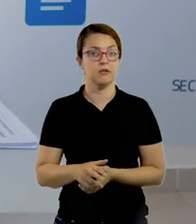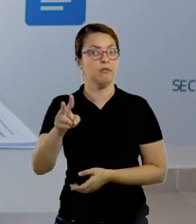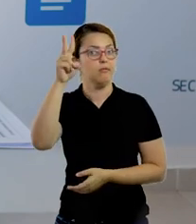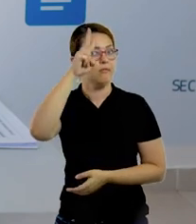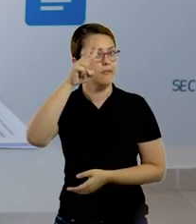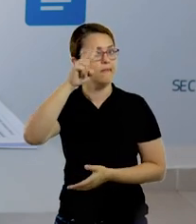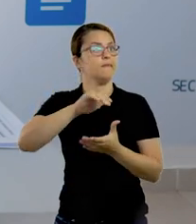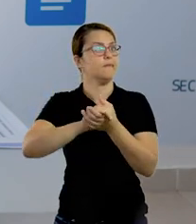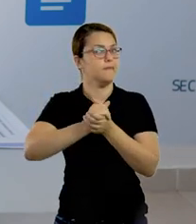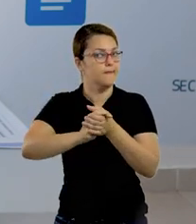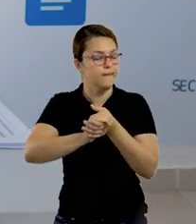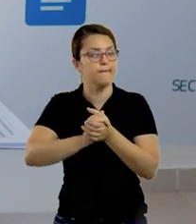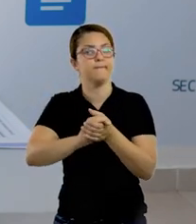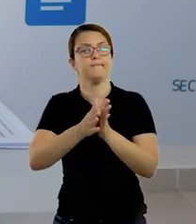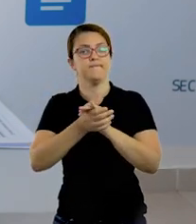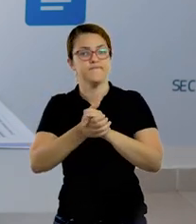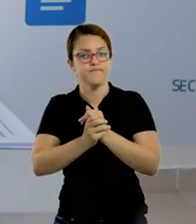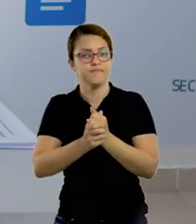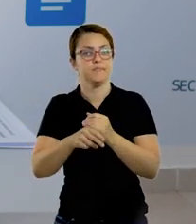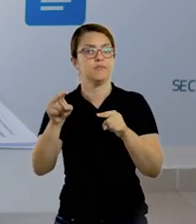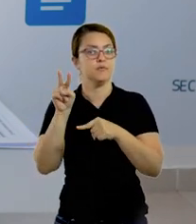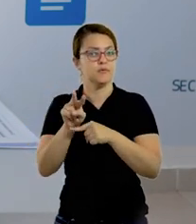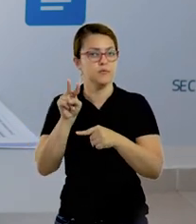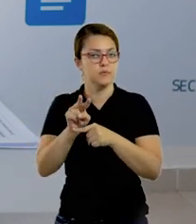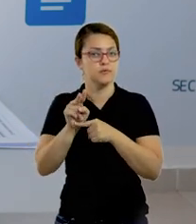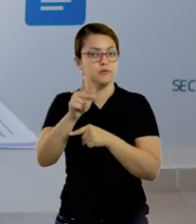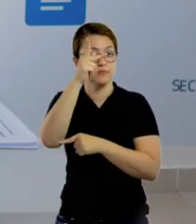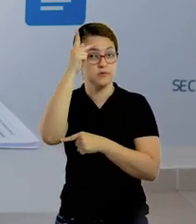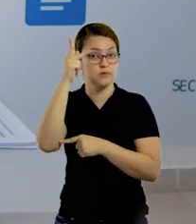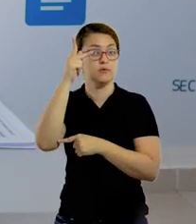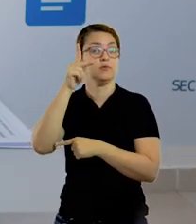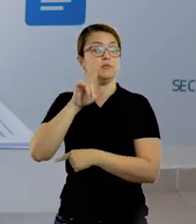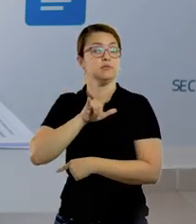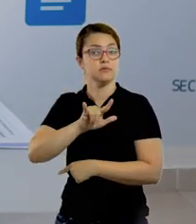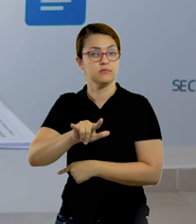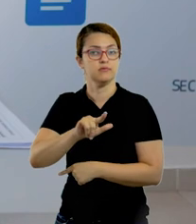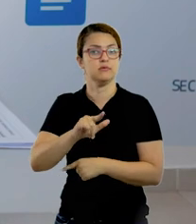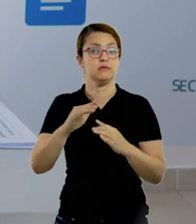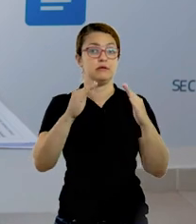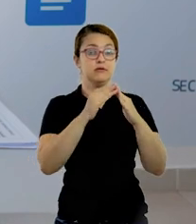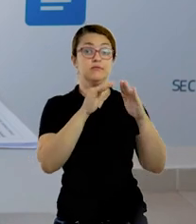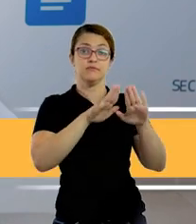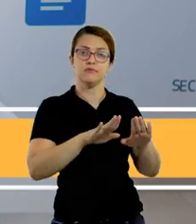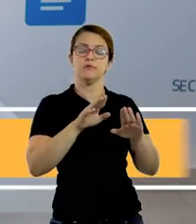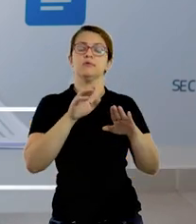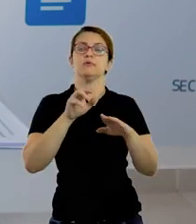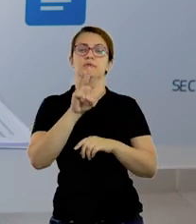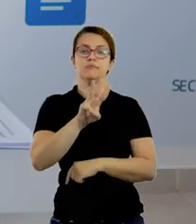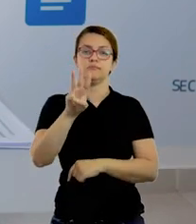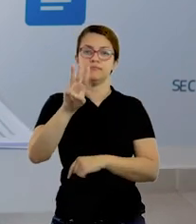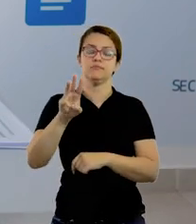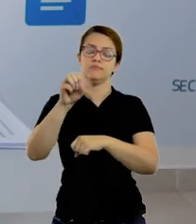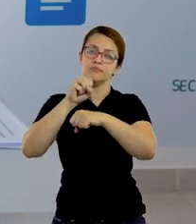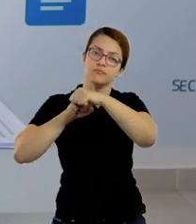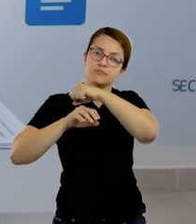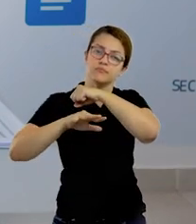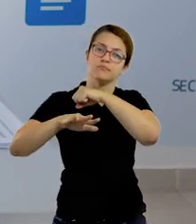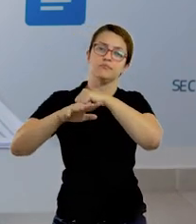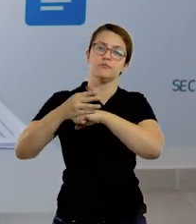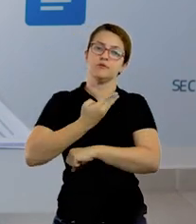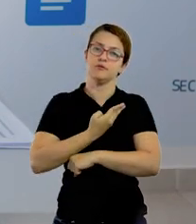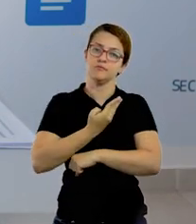Galerinha, não esqueçam de lavar as mãos. Cuide de quem vocês amam. Fique em casa. Compartilhe o